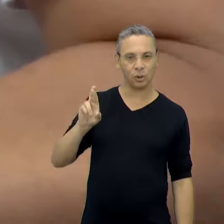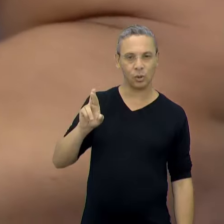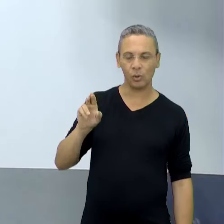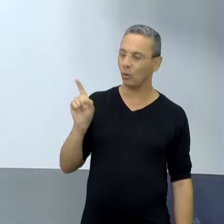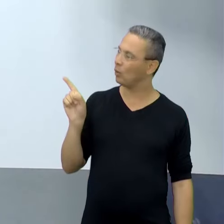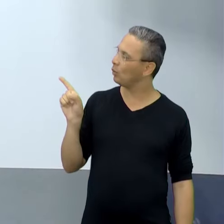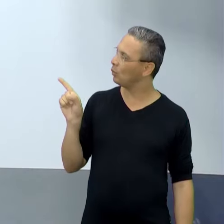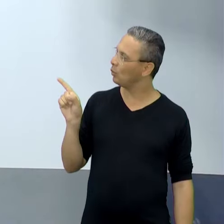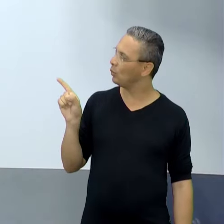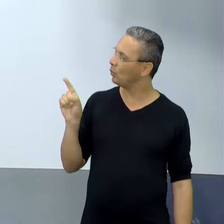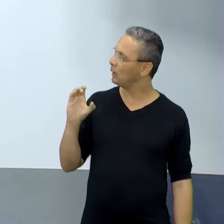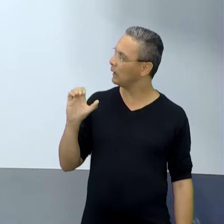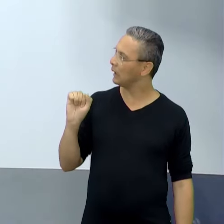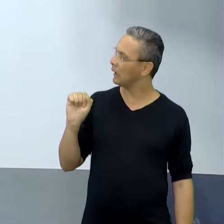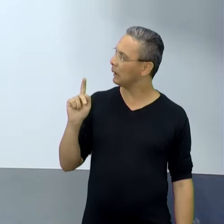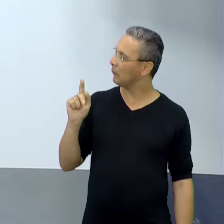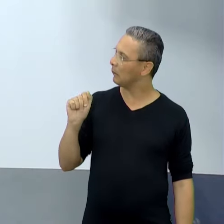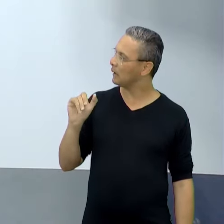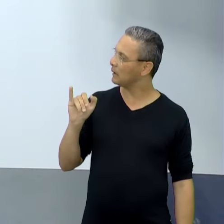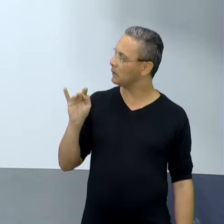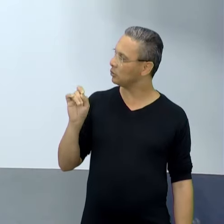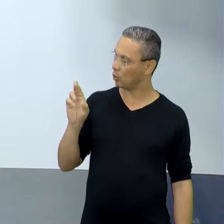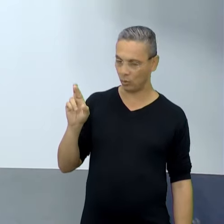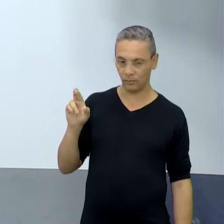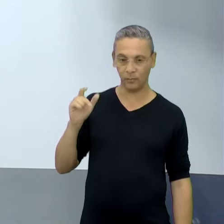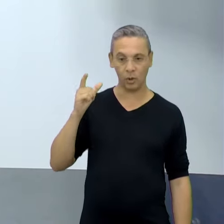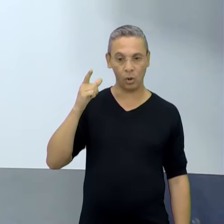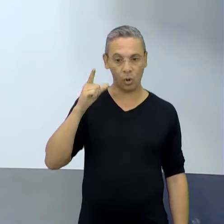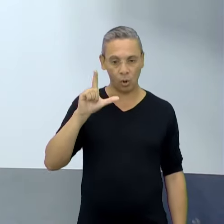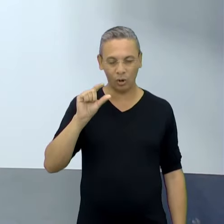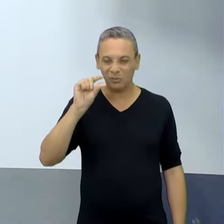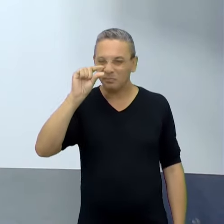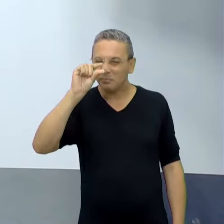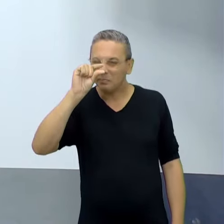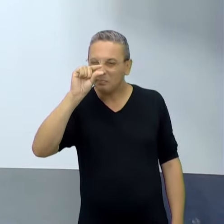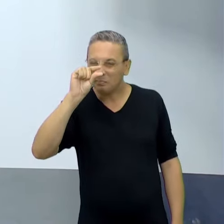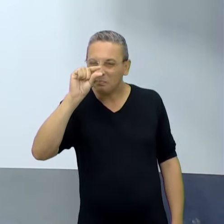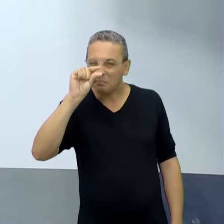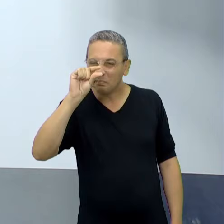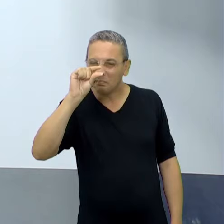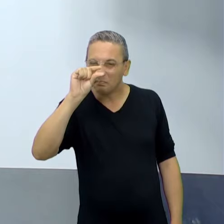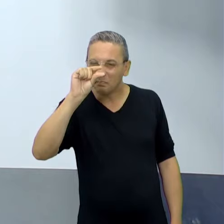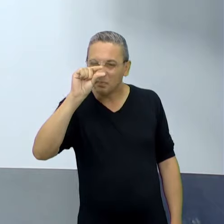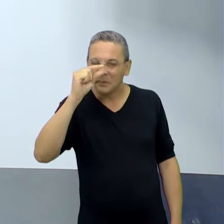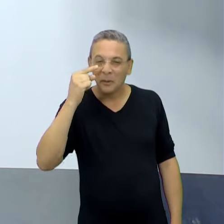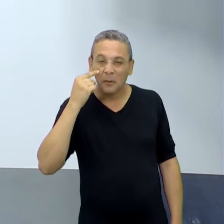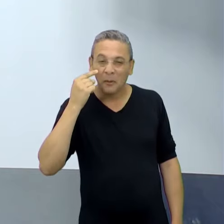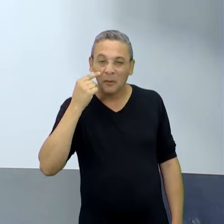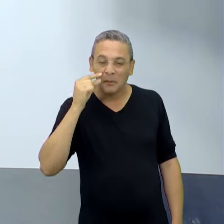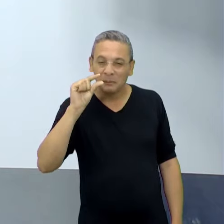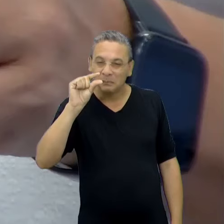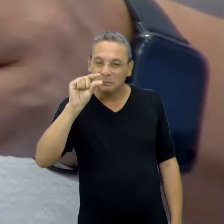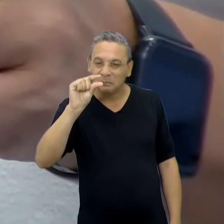Legal, né? Aí segura aí, eu vou pegar o outro, olha só, esse aqui é menorzinho ainda. Ó,